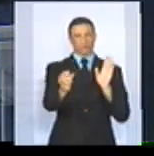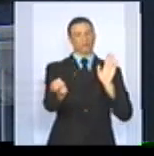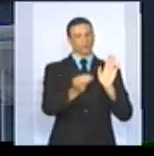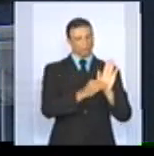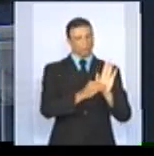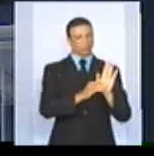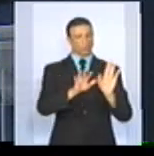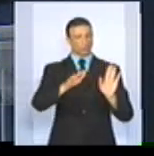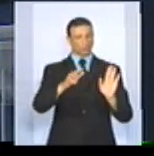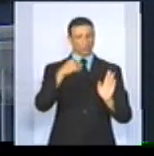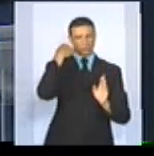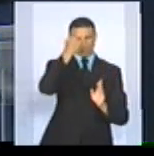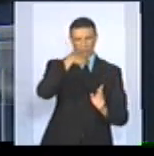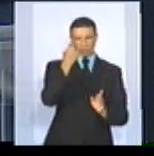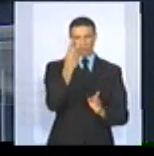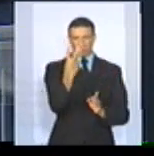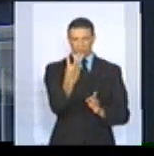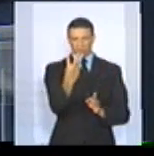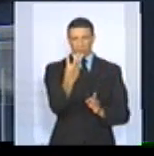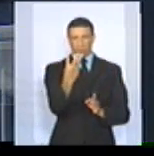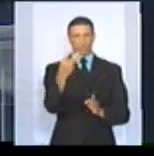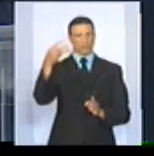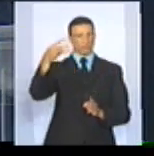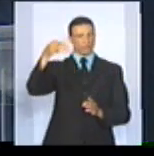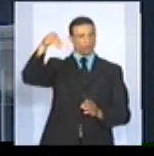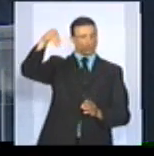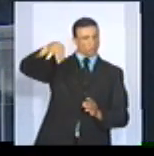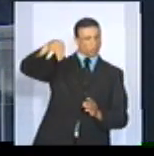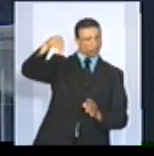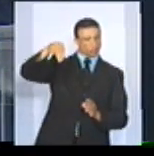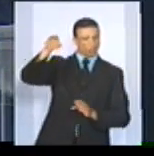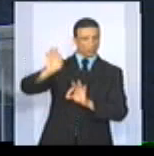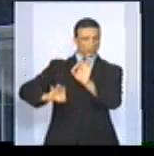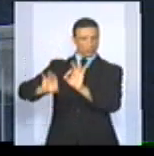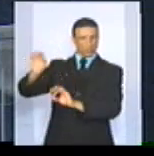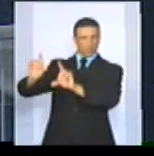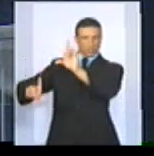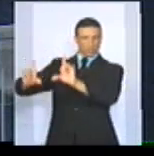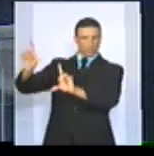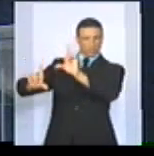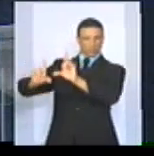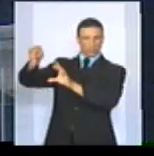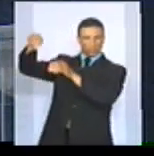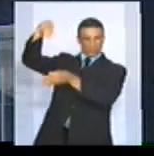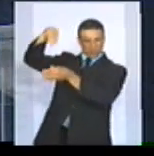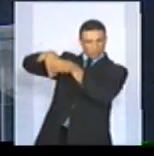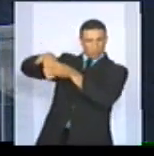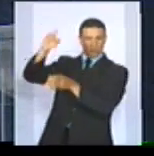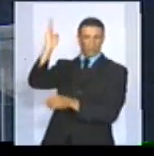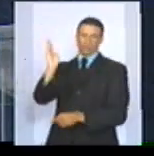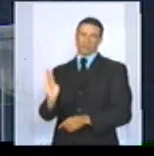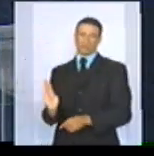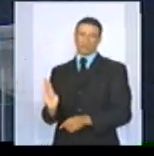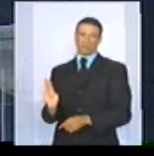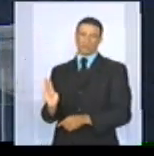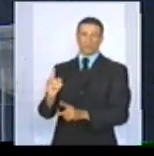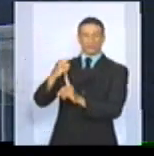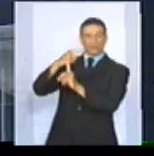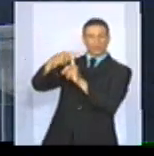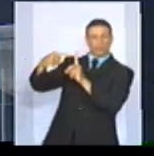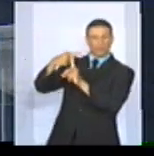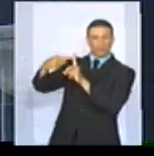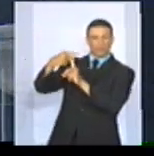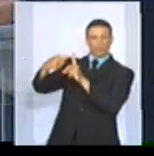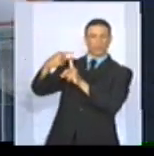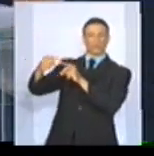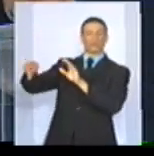de 3 horas e 30 minutos semanais para veiculação de conteúdos de produção nacional no horário nobre. E metade dessa cota é destinada